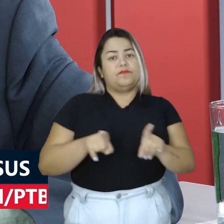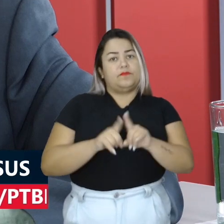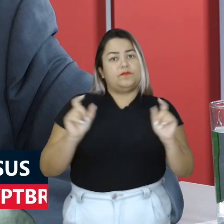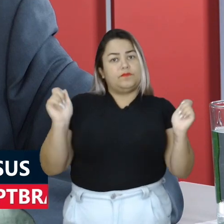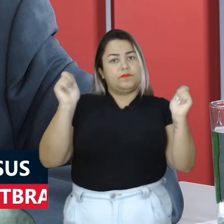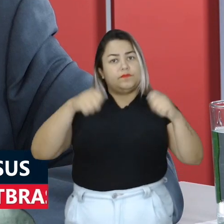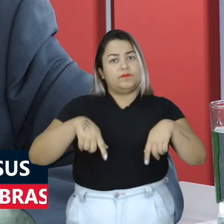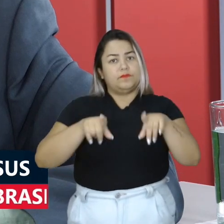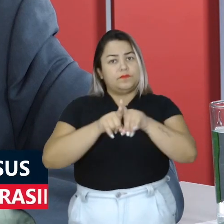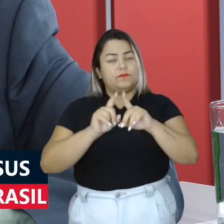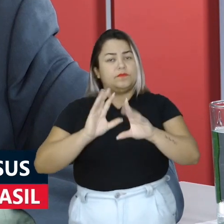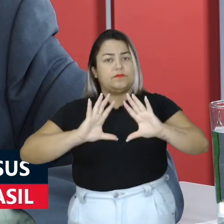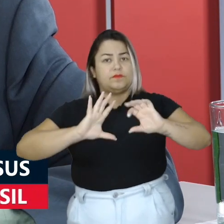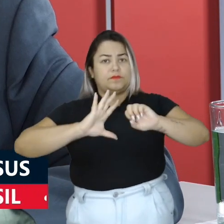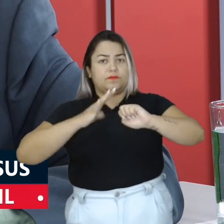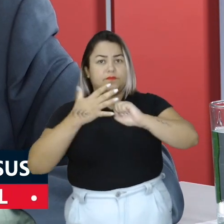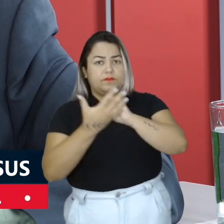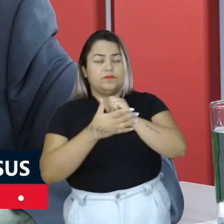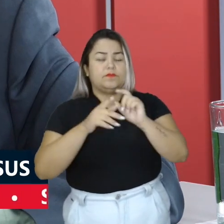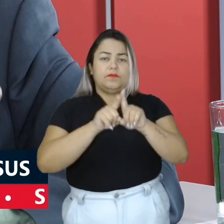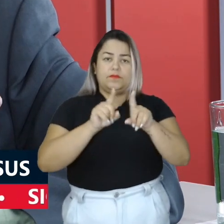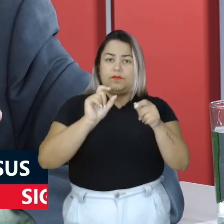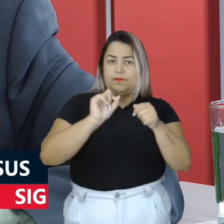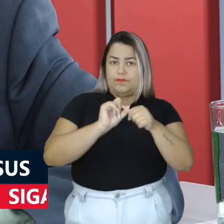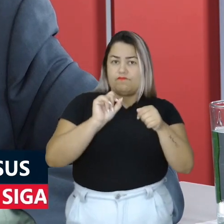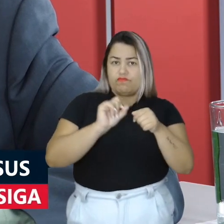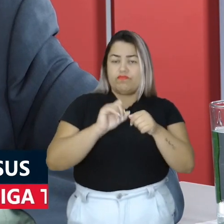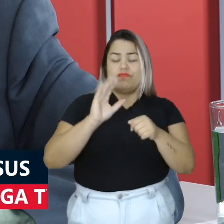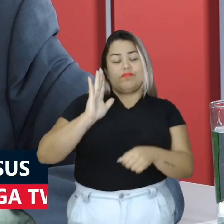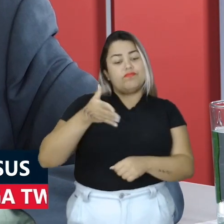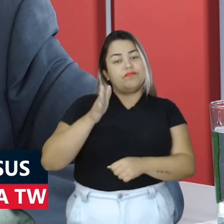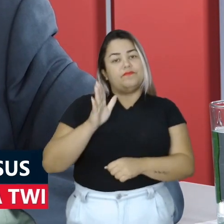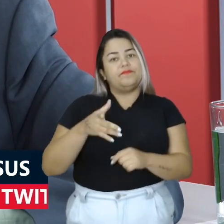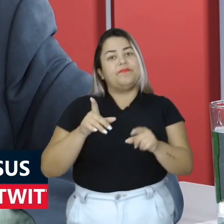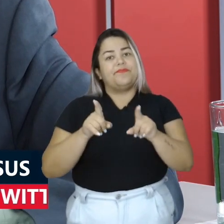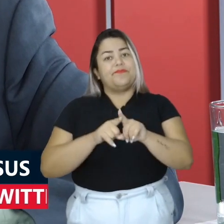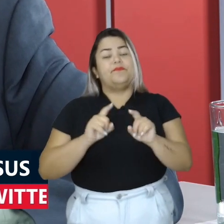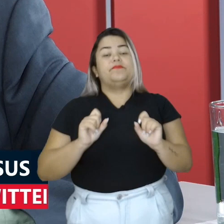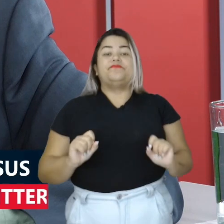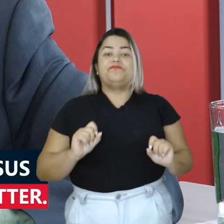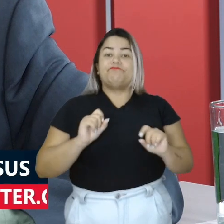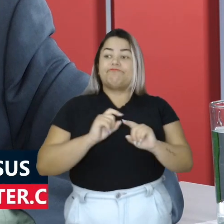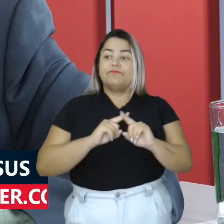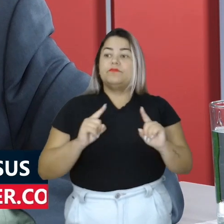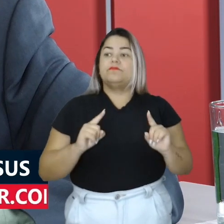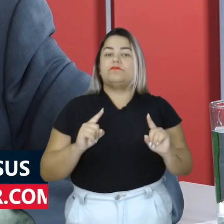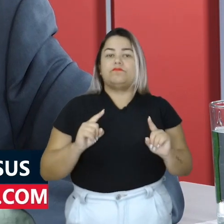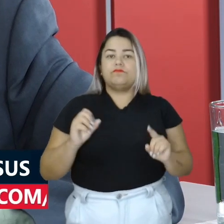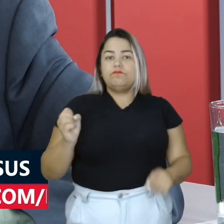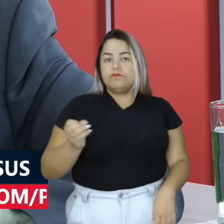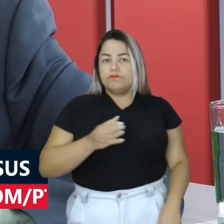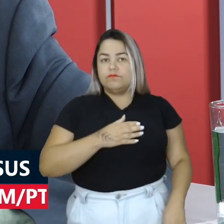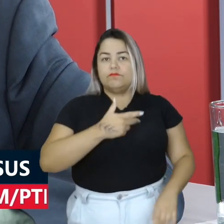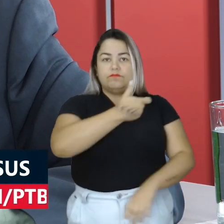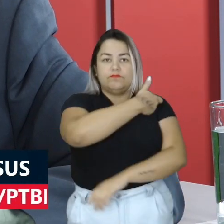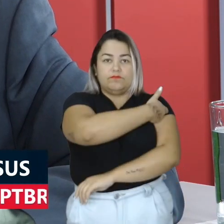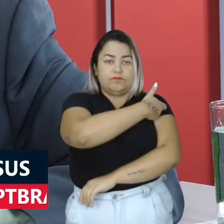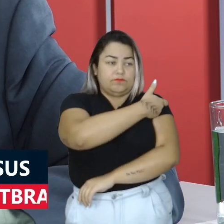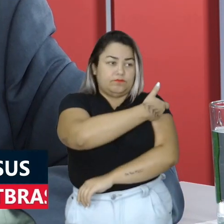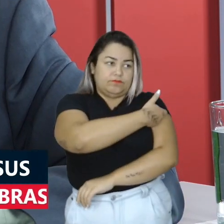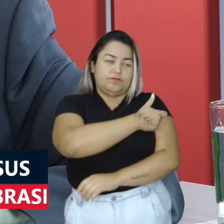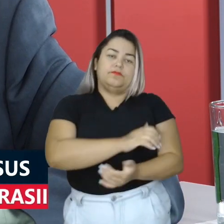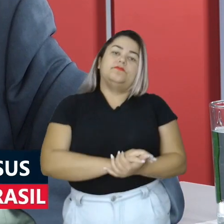como foi da pandemia, não só produzir as vacinas que já eram produzidas anteriormente, mas uma nova vacina, que foi a do Covid.